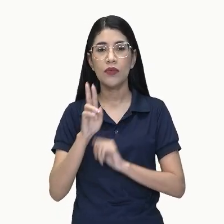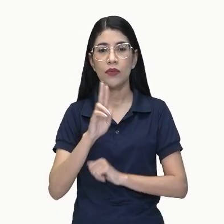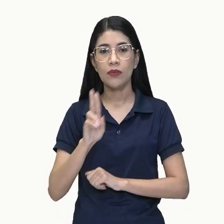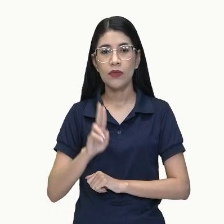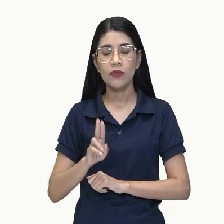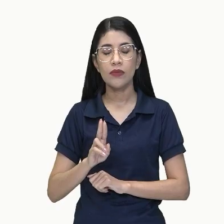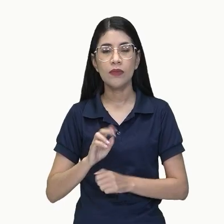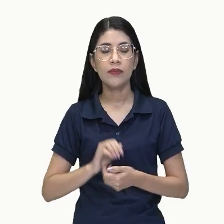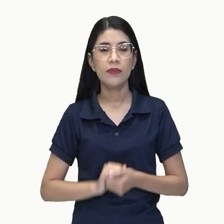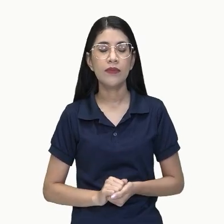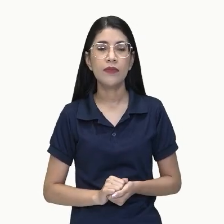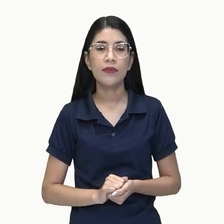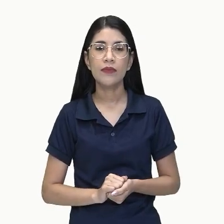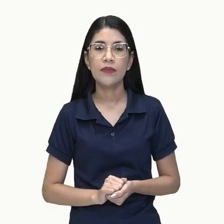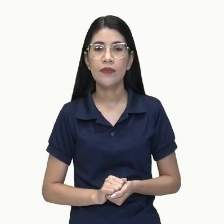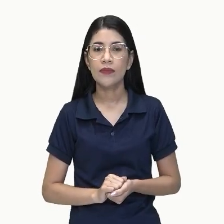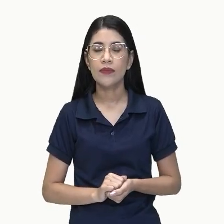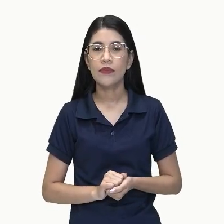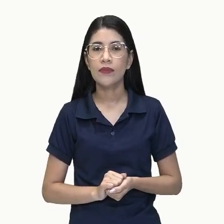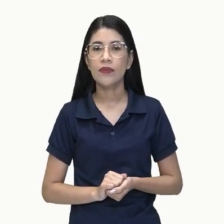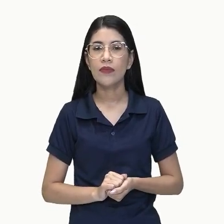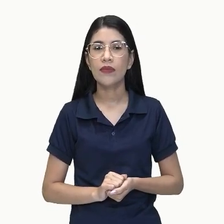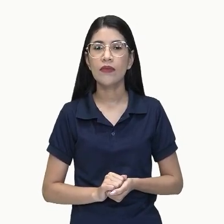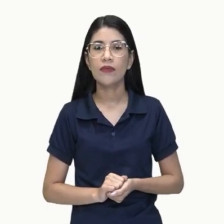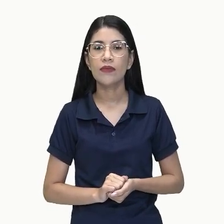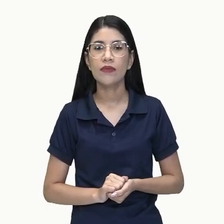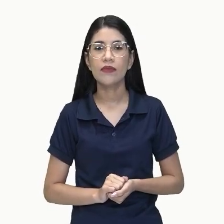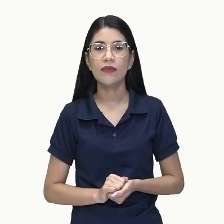específicas. Agora, vamos...